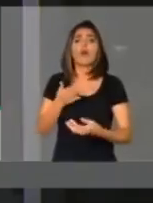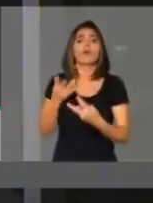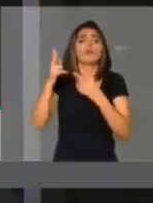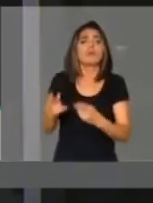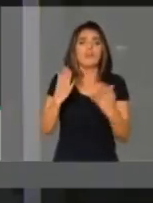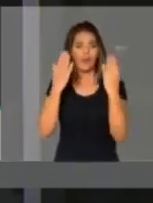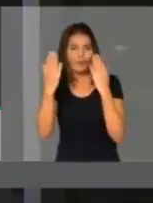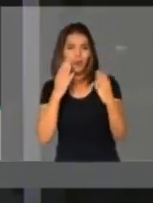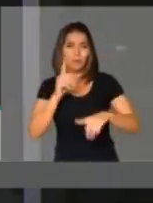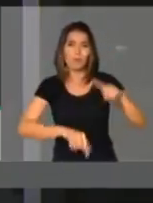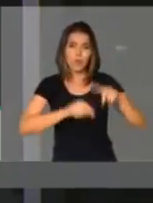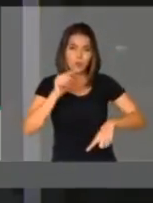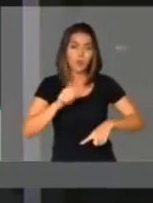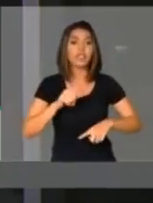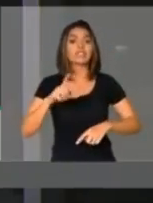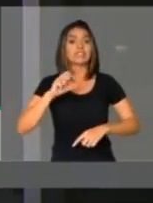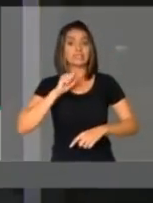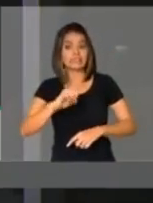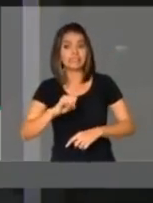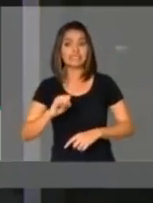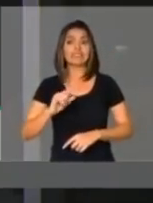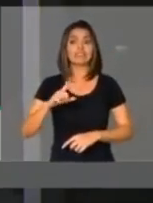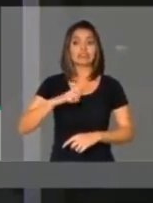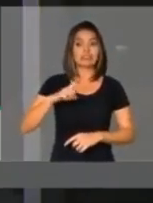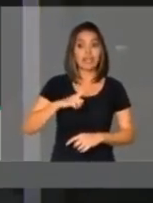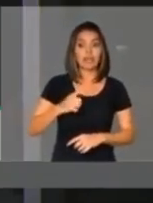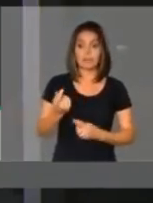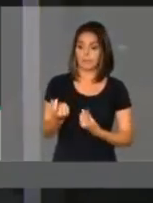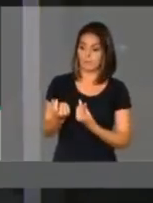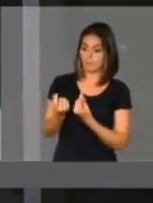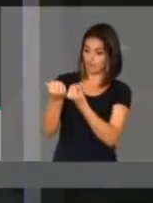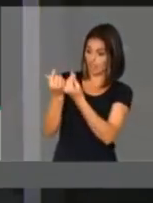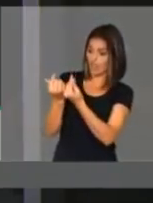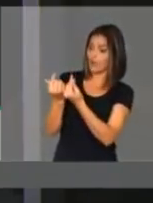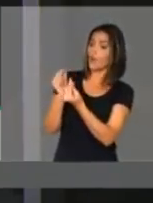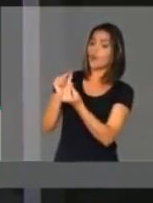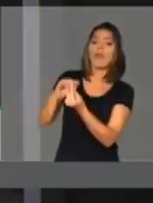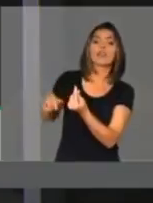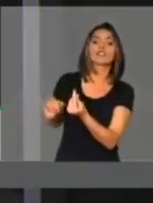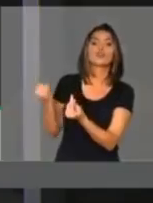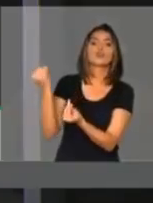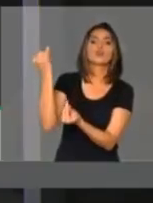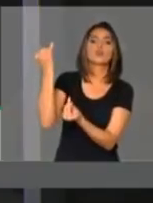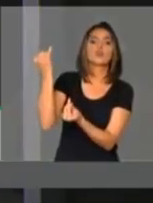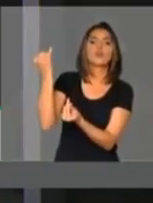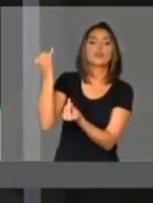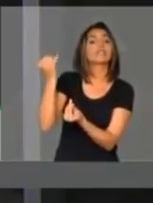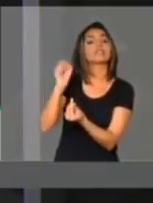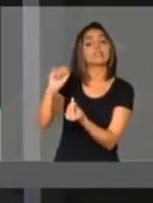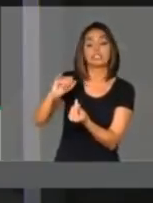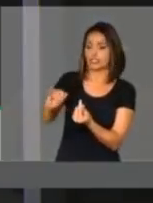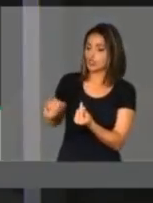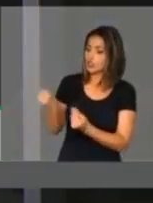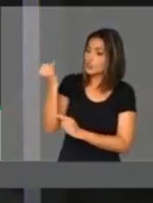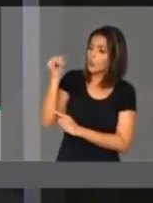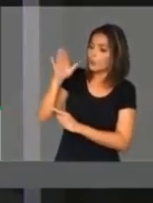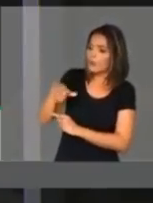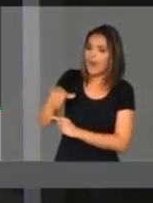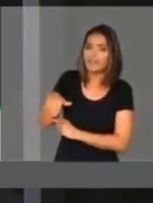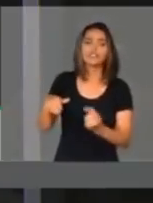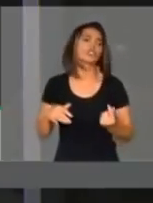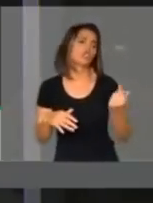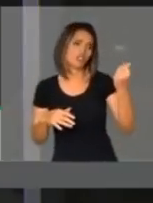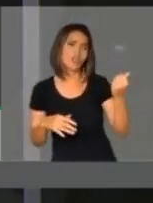mais oferta, mais barato ele fica. E o preço do dinheiro é os juros. Baixando os juros, baixamos o